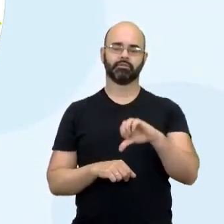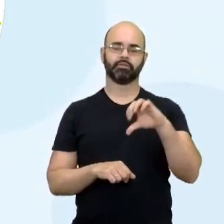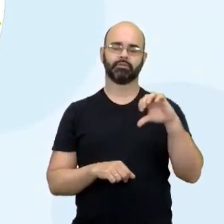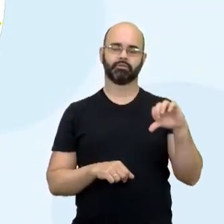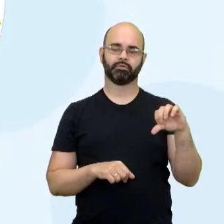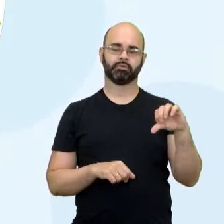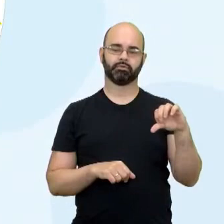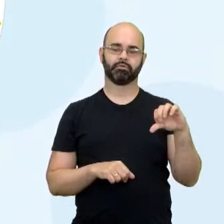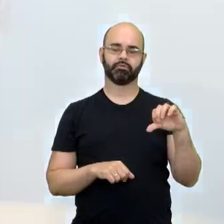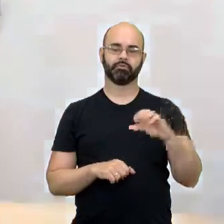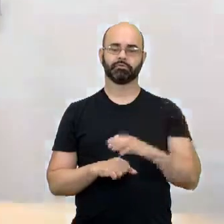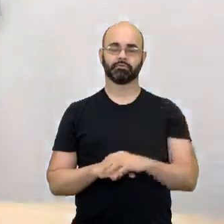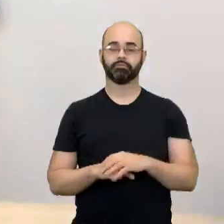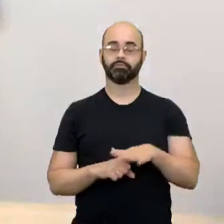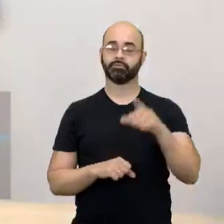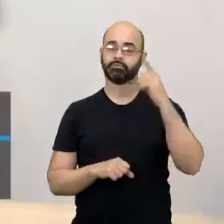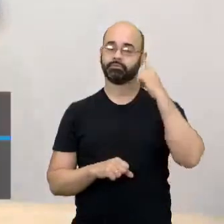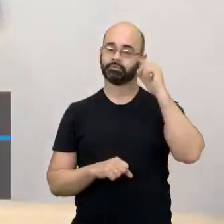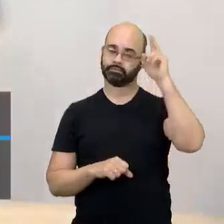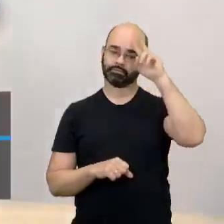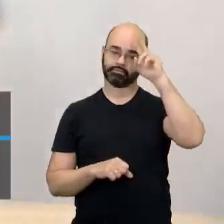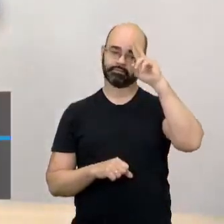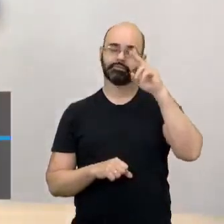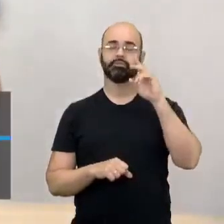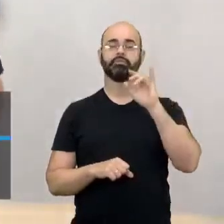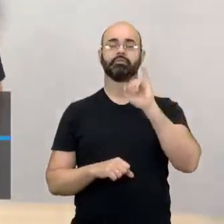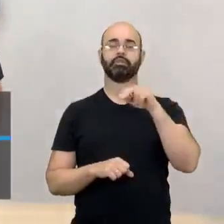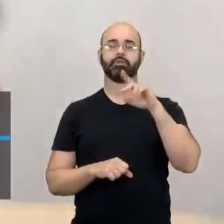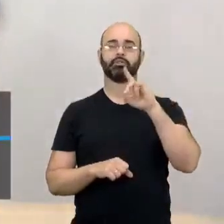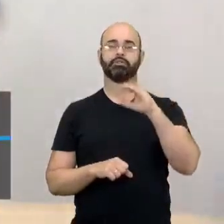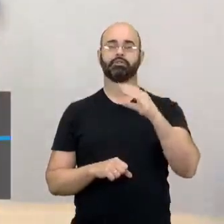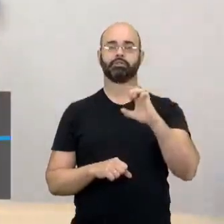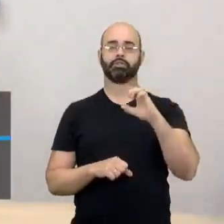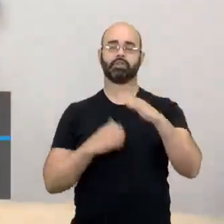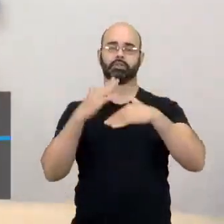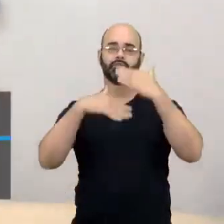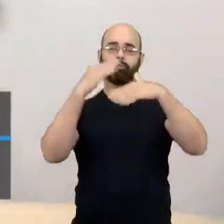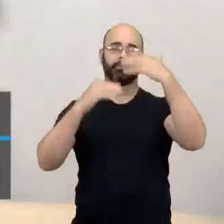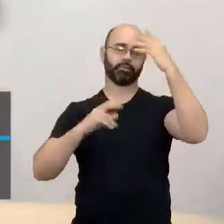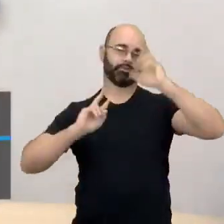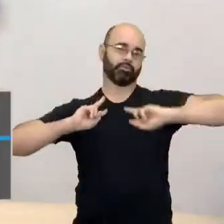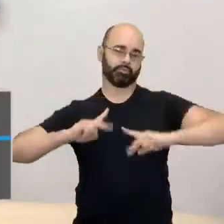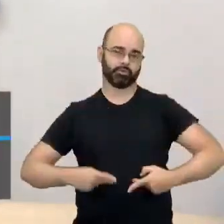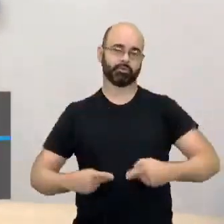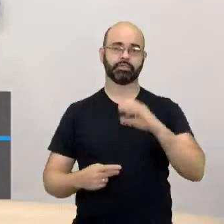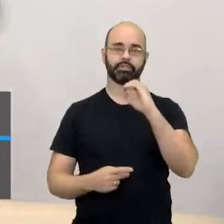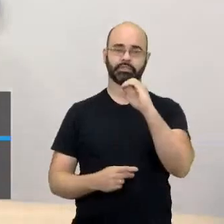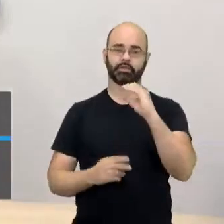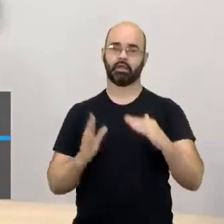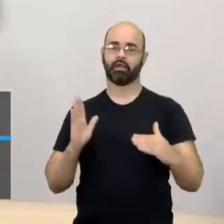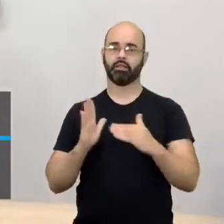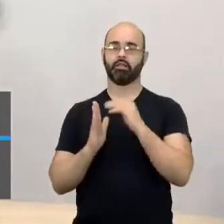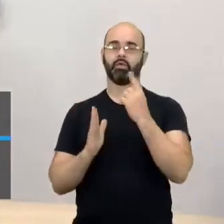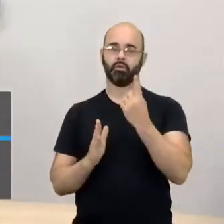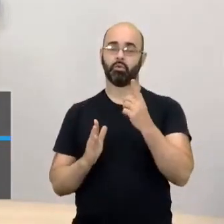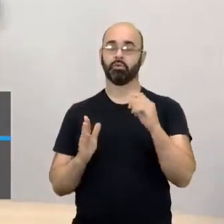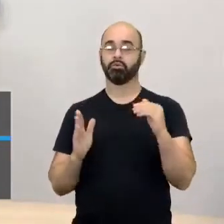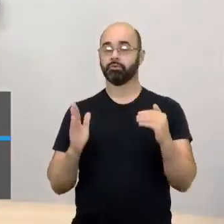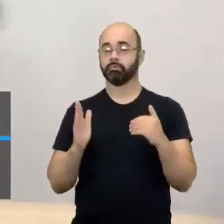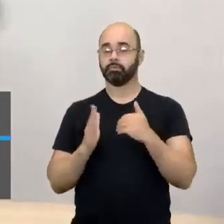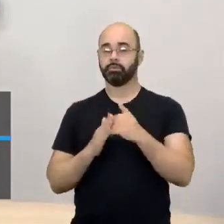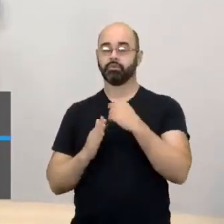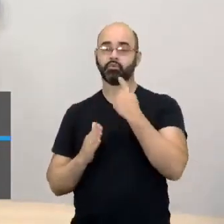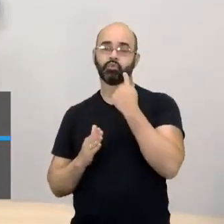0,599 no IDH. Lembrando que o IDH é o Índice de Desenvolvimento Humano, que vai de 0 a 1, quanto mais próximo de